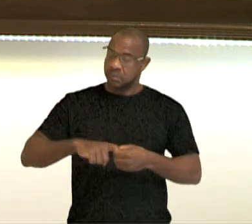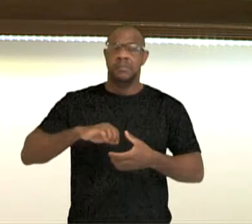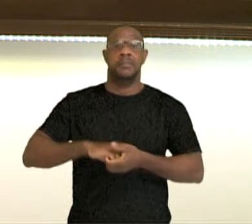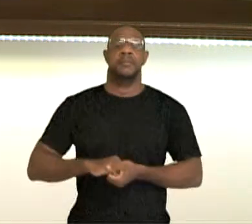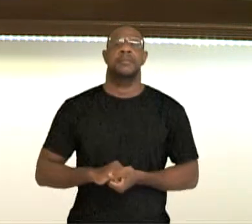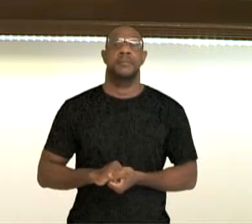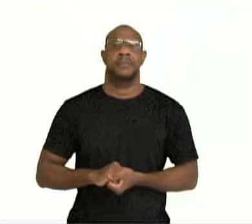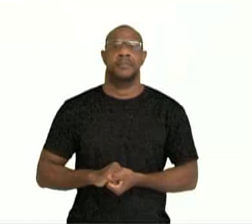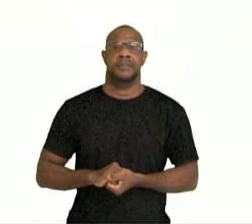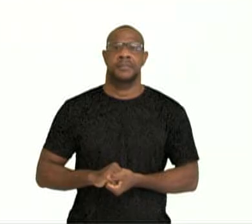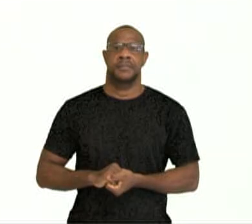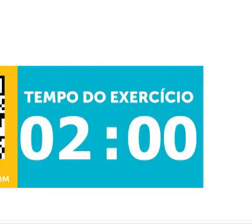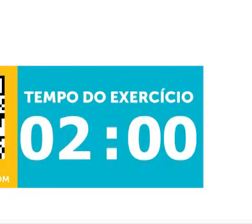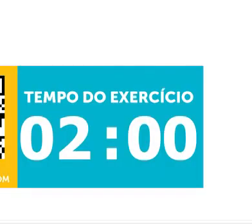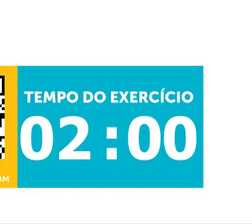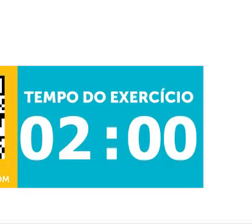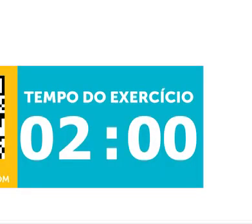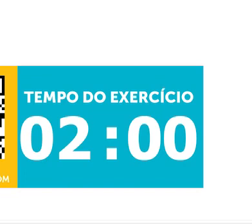o nosso gabarito.